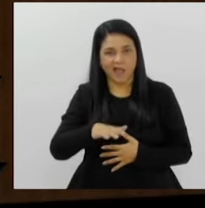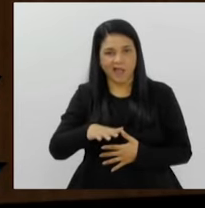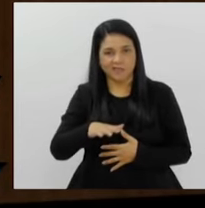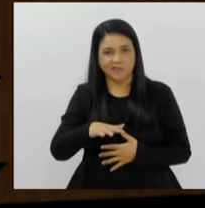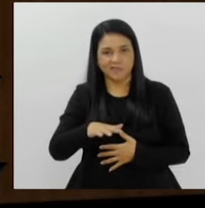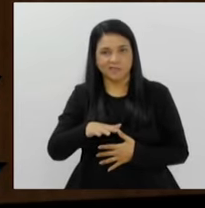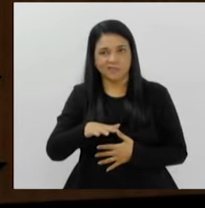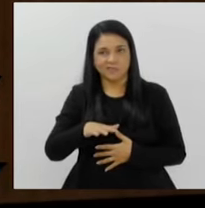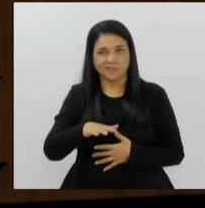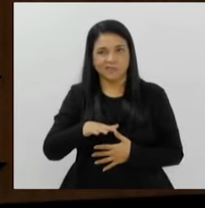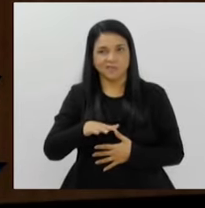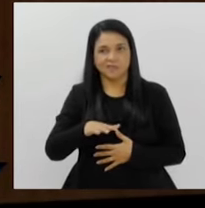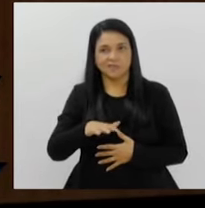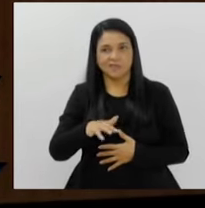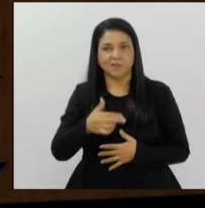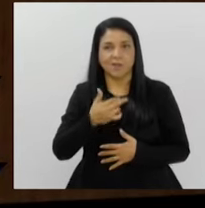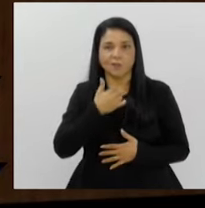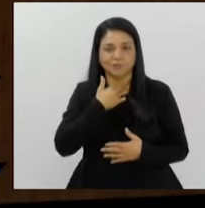intransponíveis.